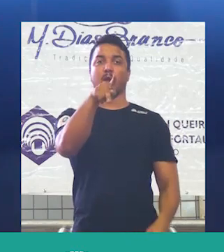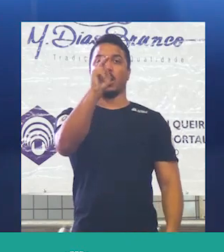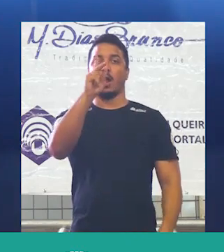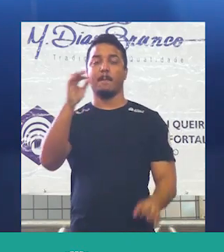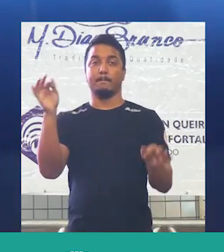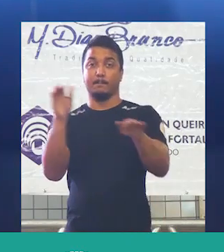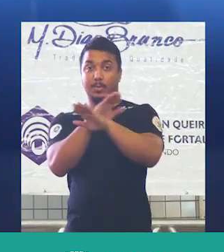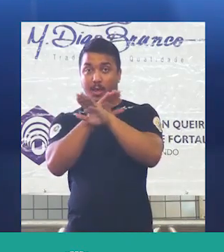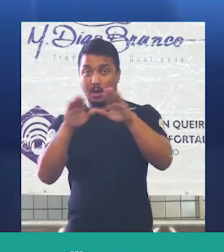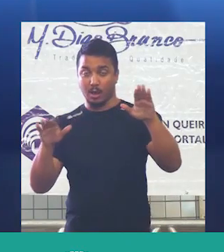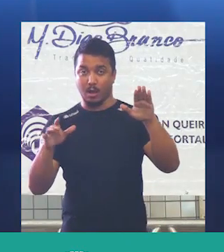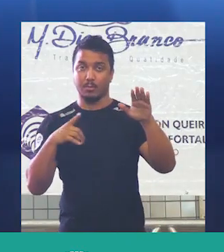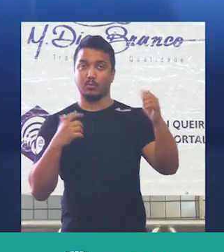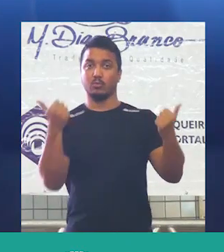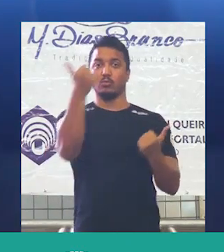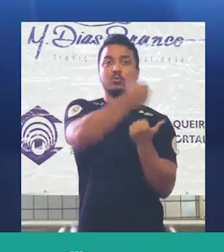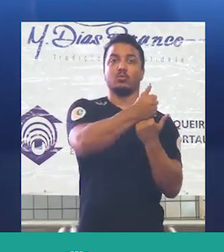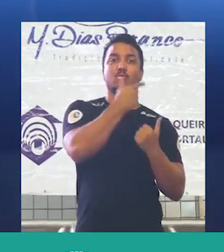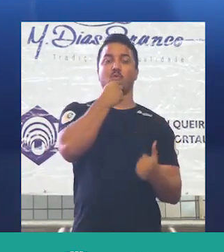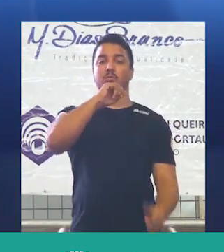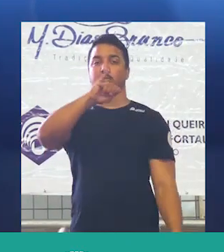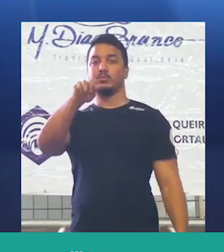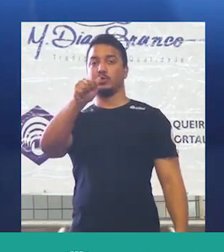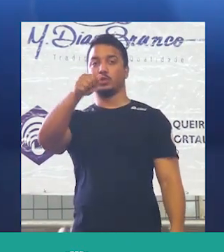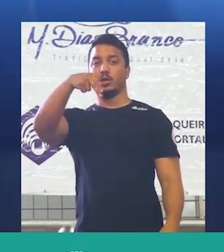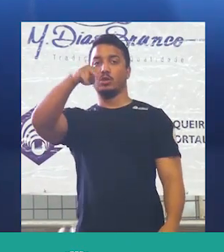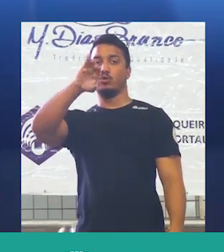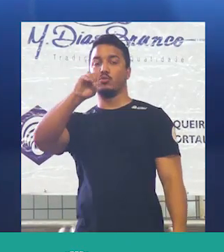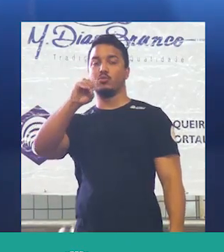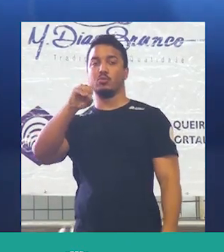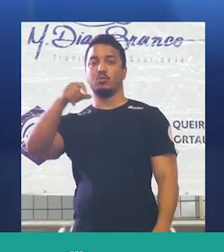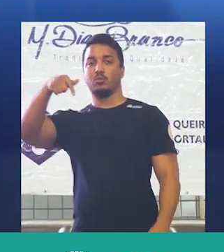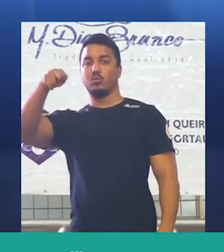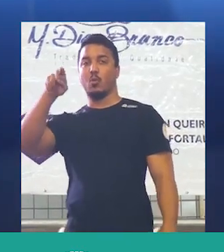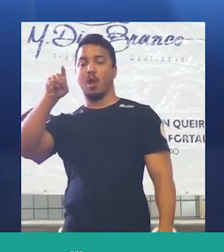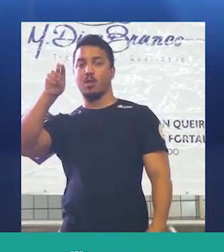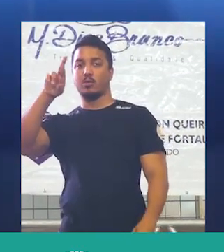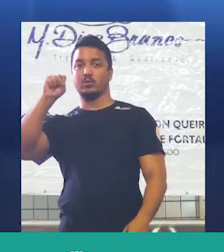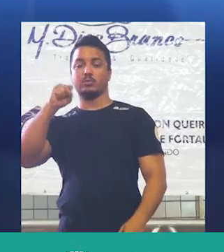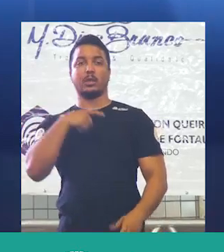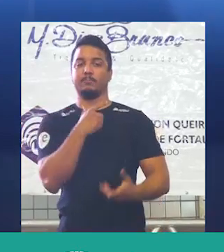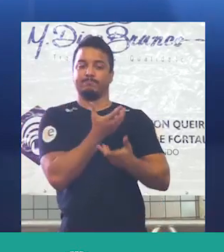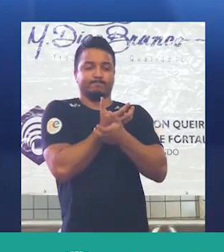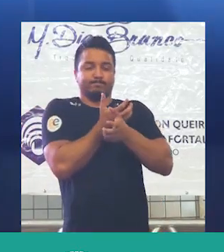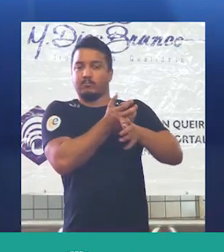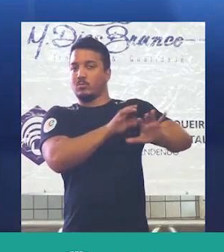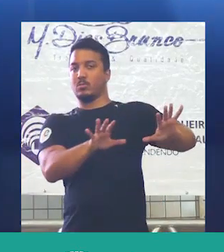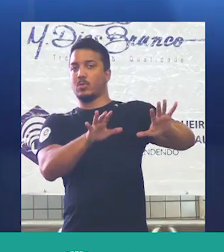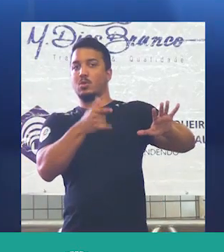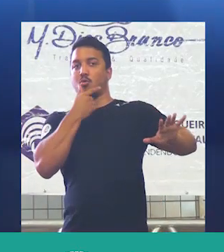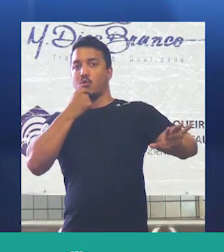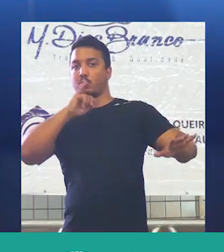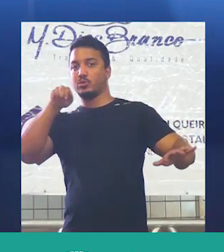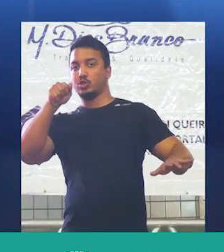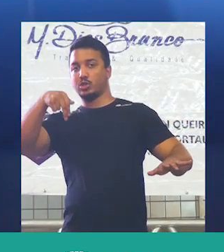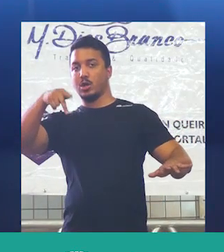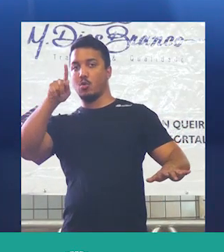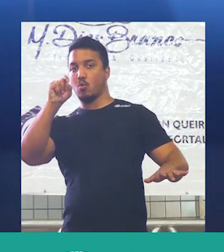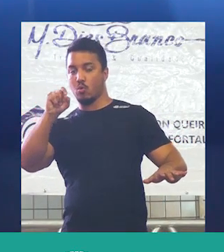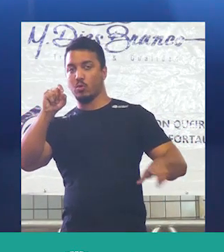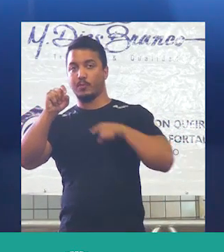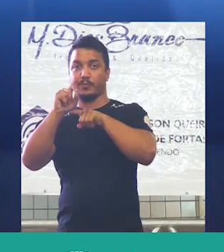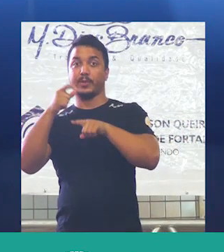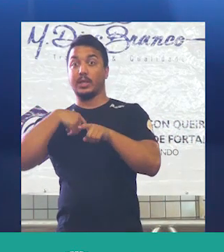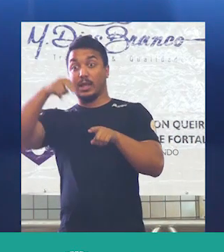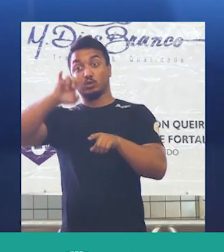Juscelino, assume o Jânio Quadros. Ele não governa nem um ano, renuncia, assume João Goulart. João Goulart